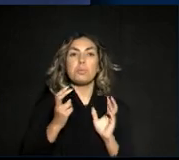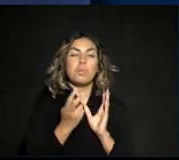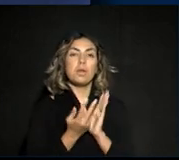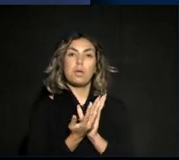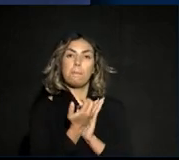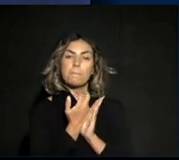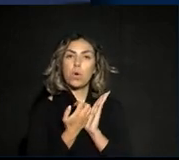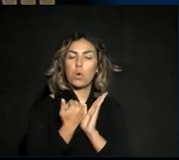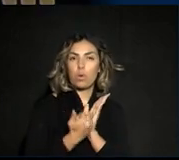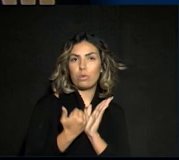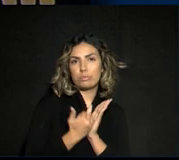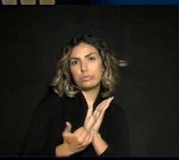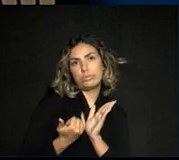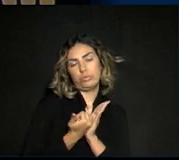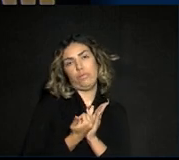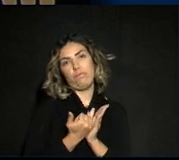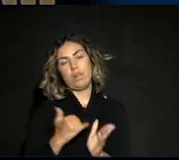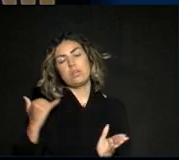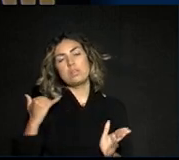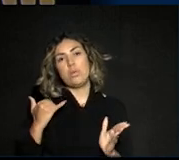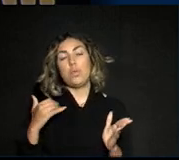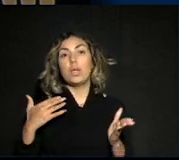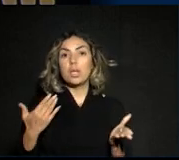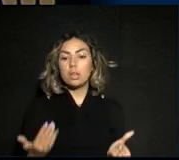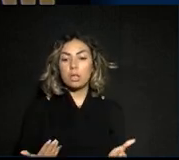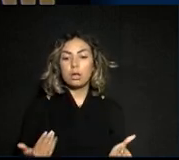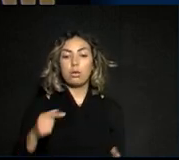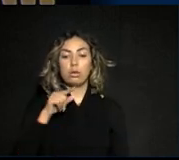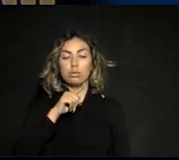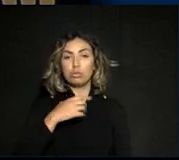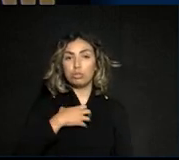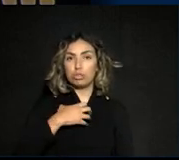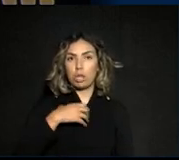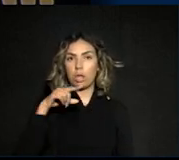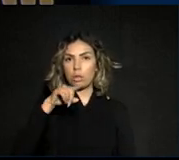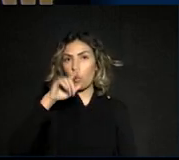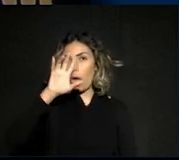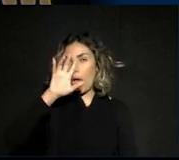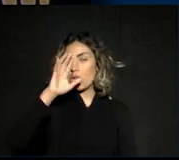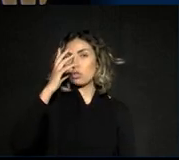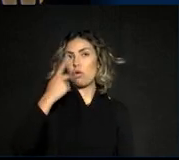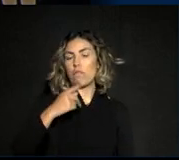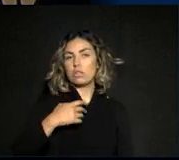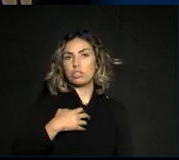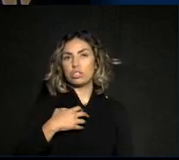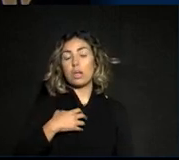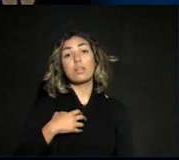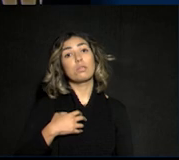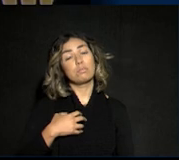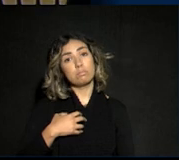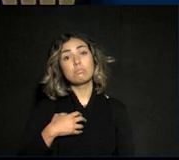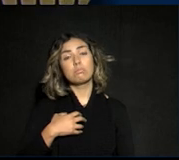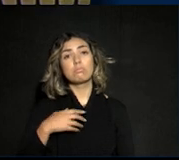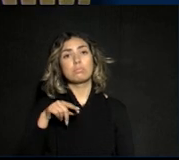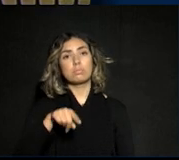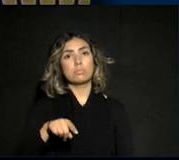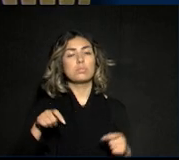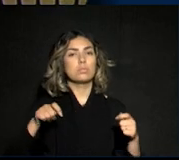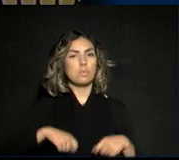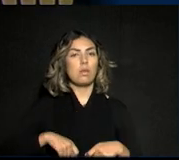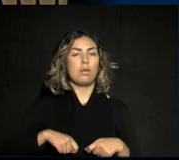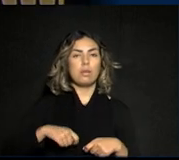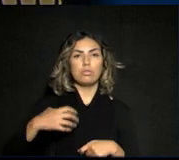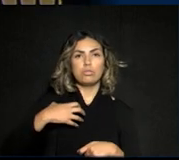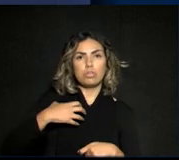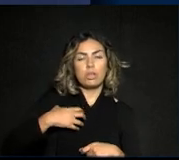impostos na inflação. Então, o fato de ter escolhido essa solução eu acho que vai na linha de tornar